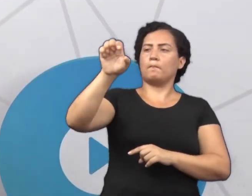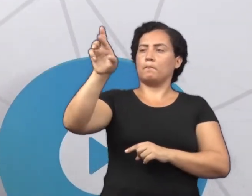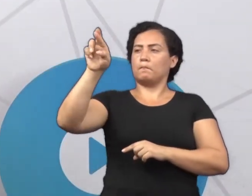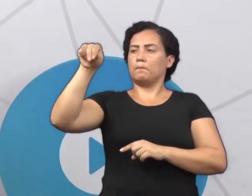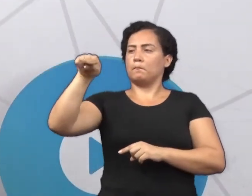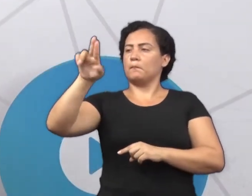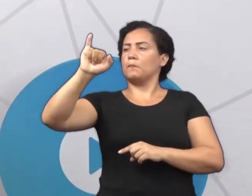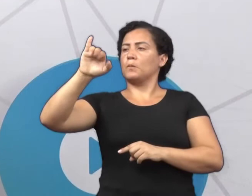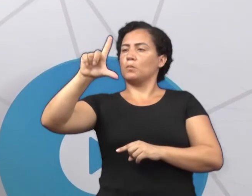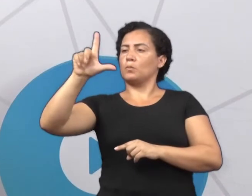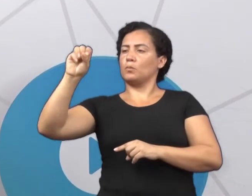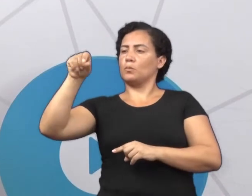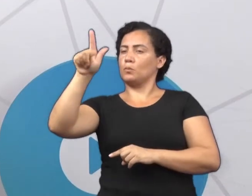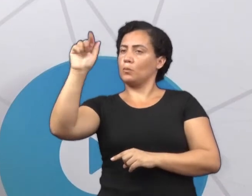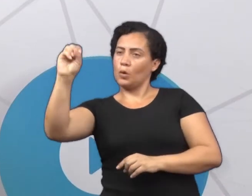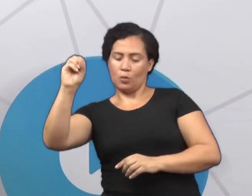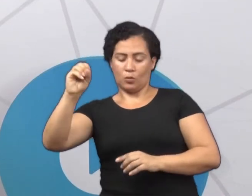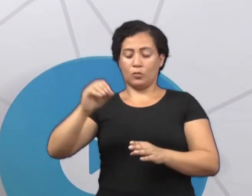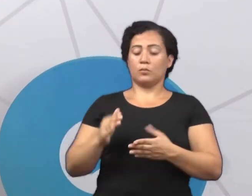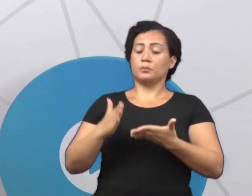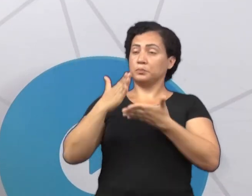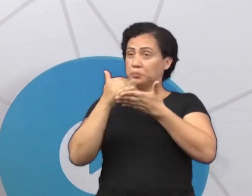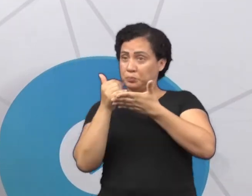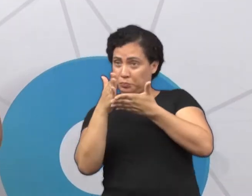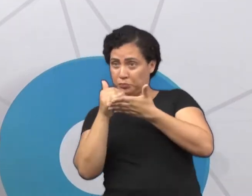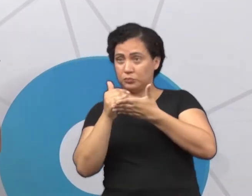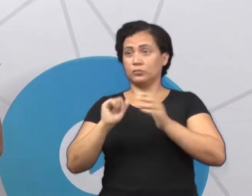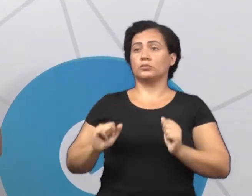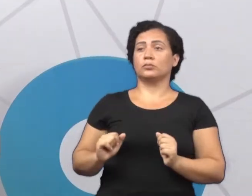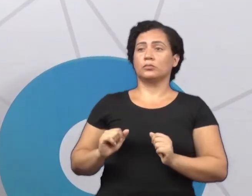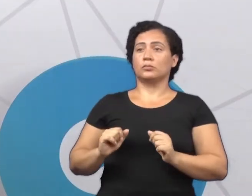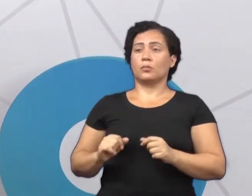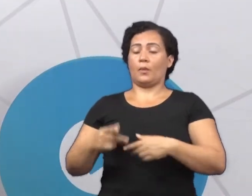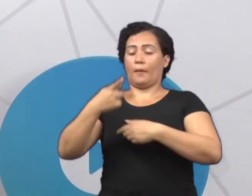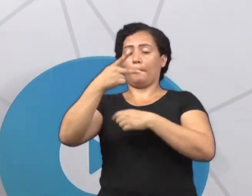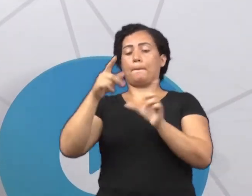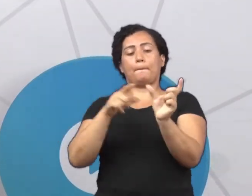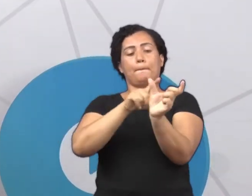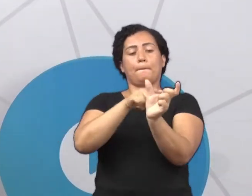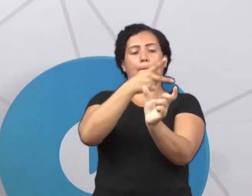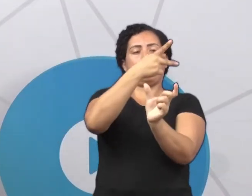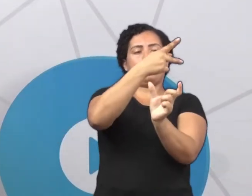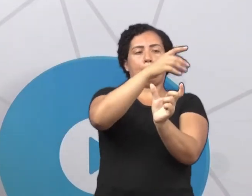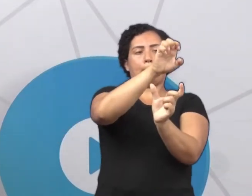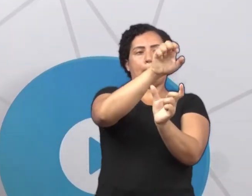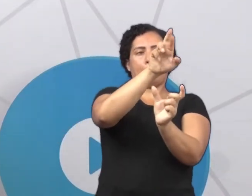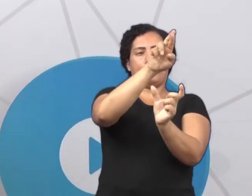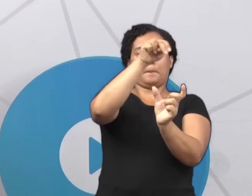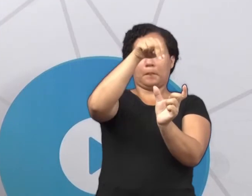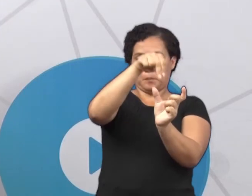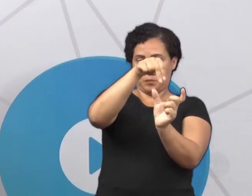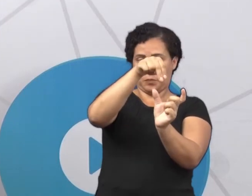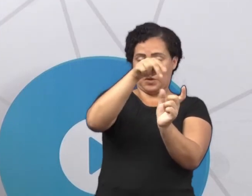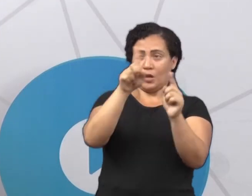eu tenho a palavra pernilongo, vamos dividi-la em perne mais longo.